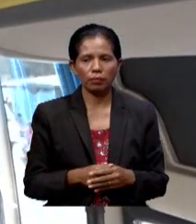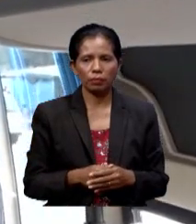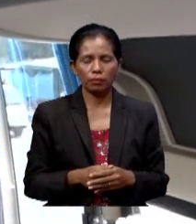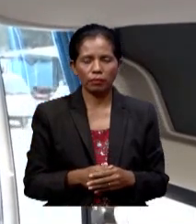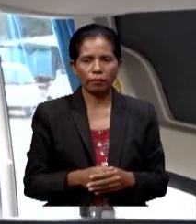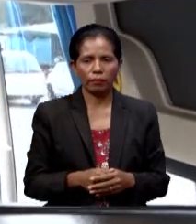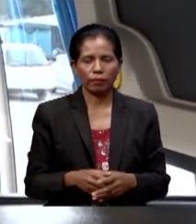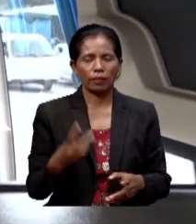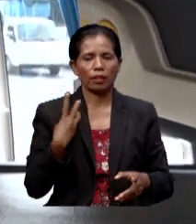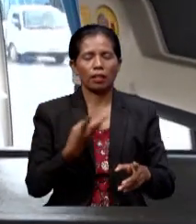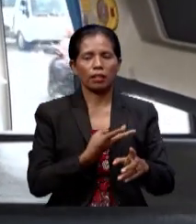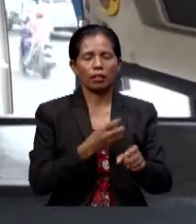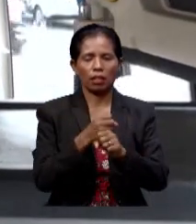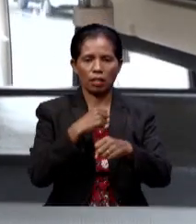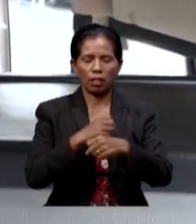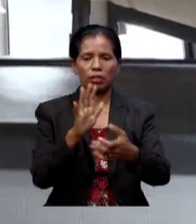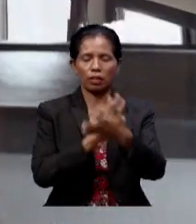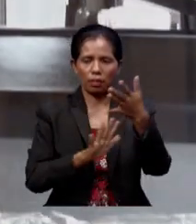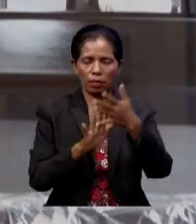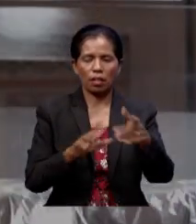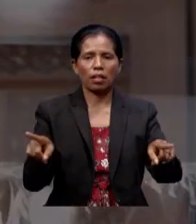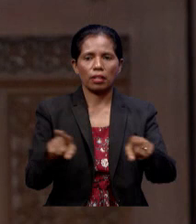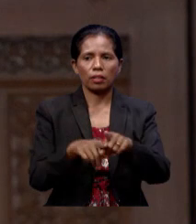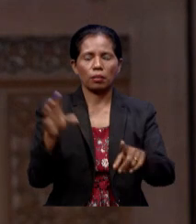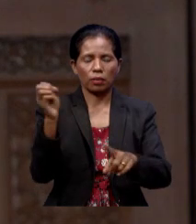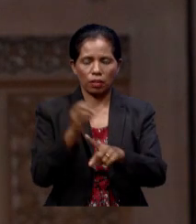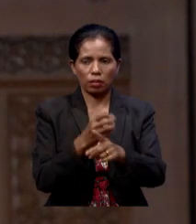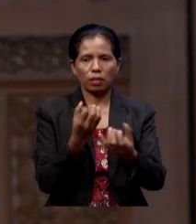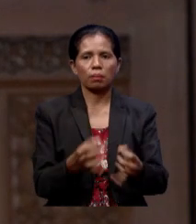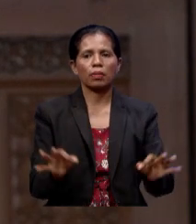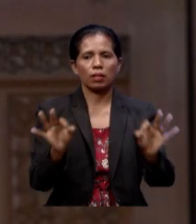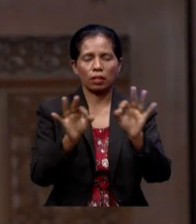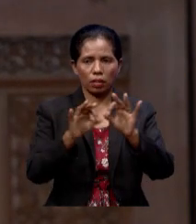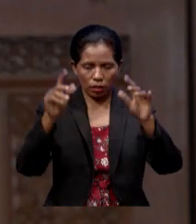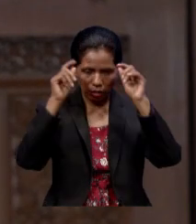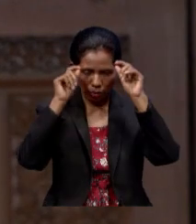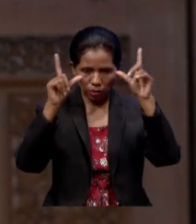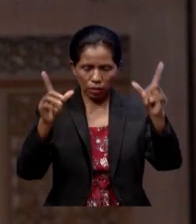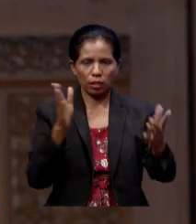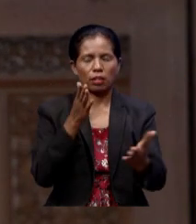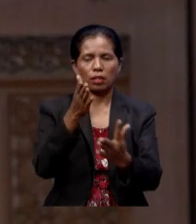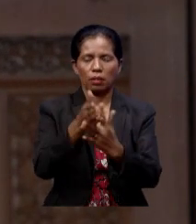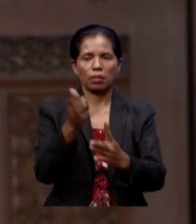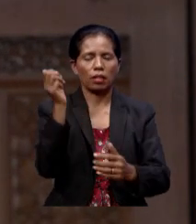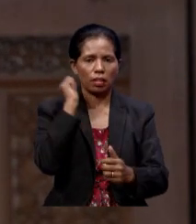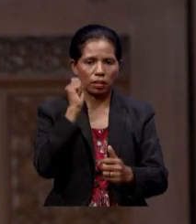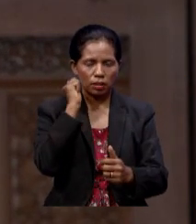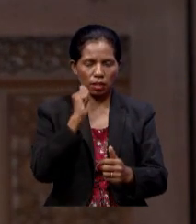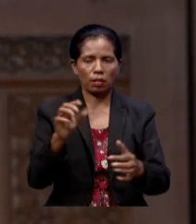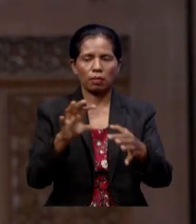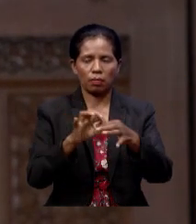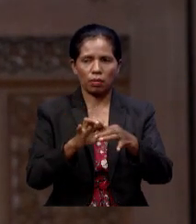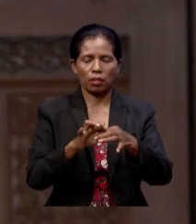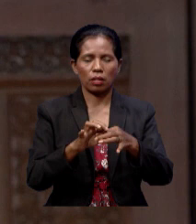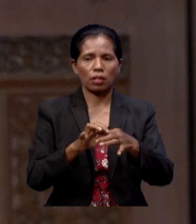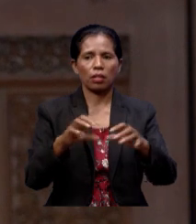Lançamento Idané, Emos, Hanessa, na oportunidade de ida. Importante atu Timor-Leste adere ba país membro